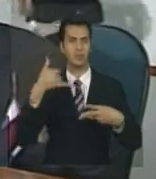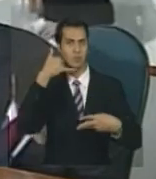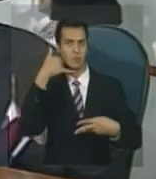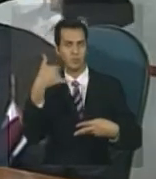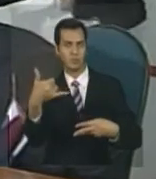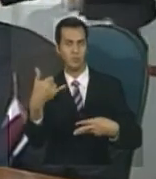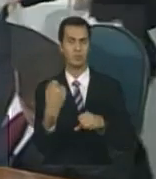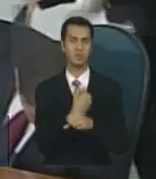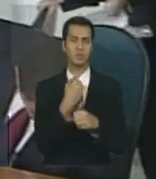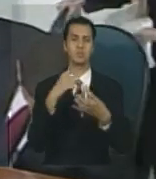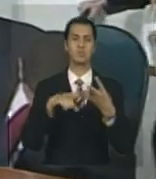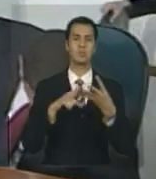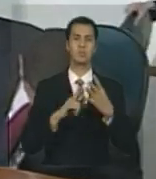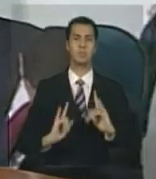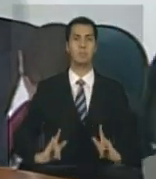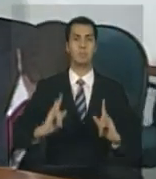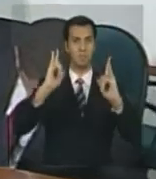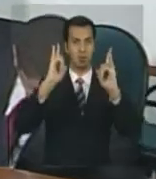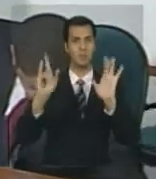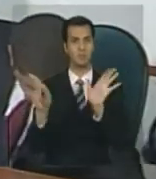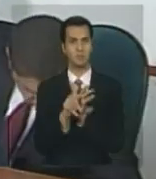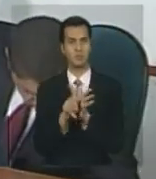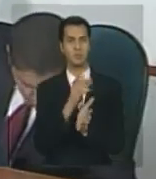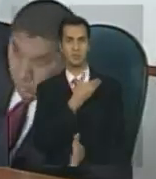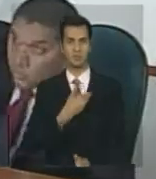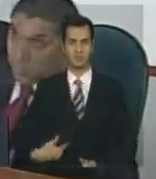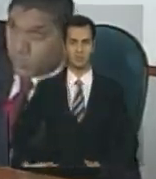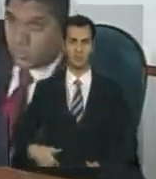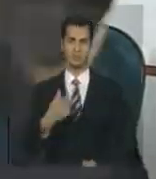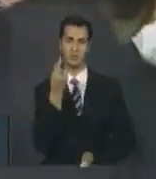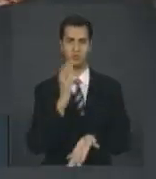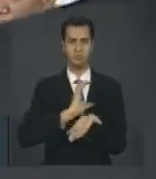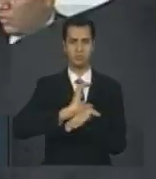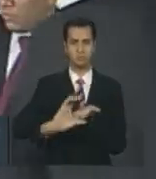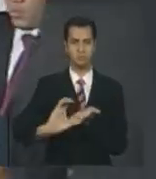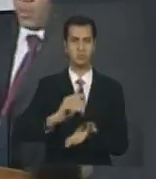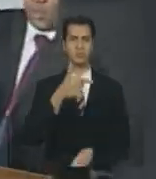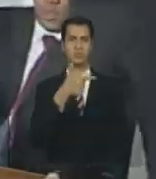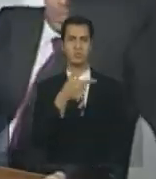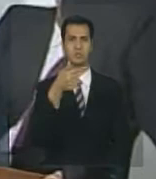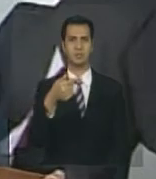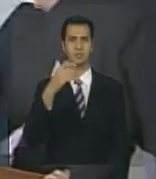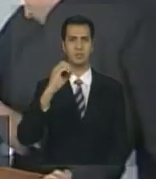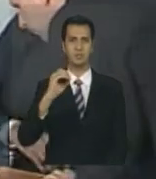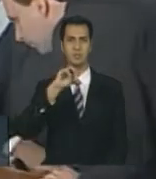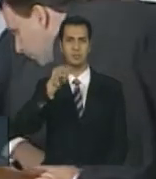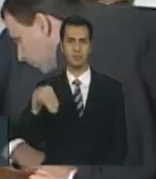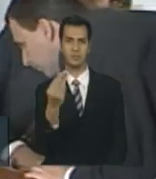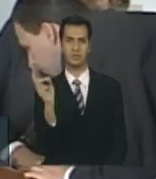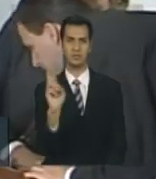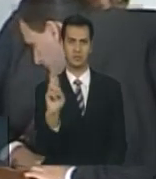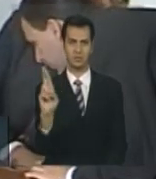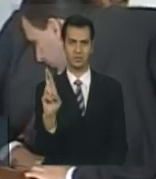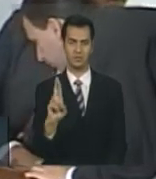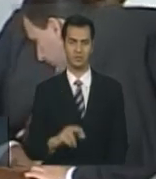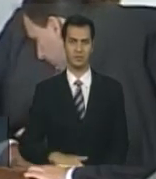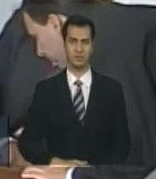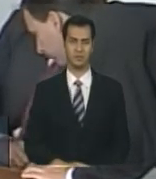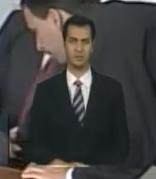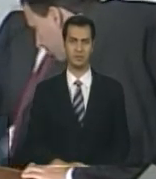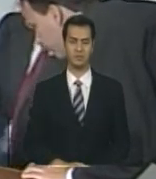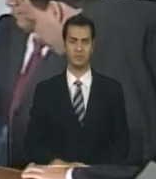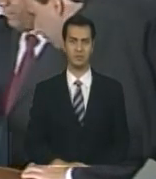telefonia, prédios públicos, nós tivemos 270 milhões de reais. Isso